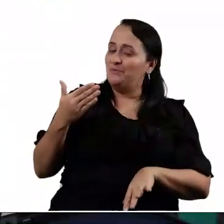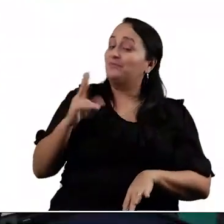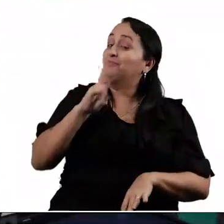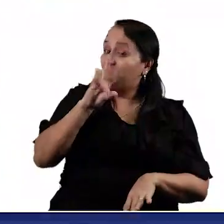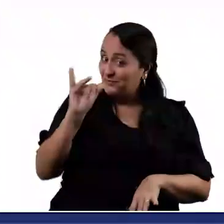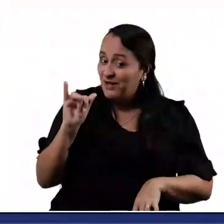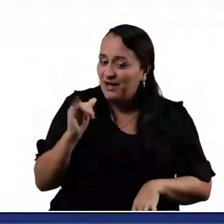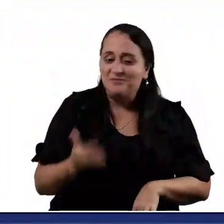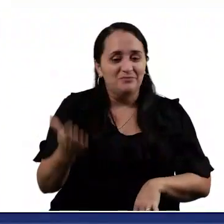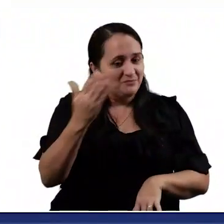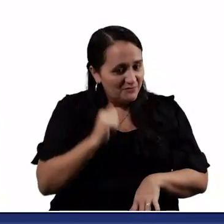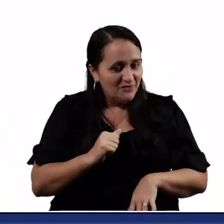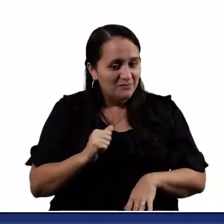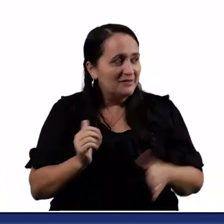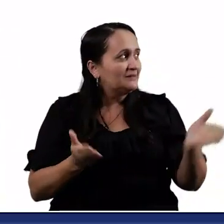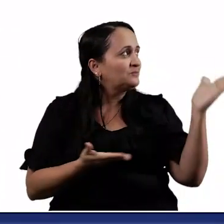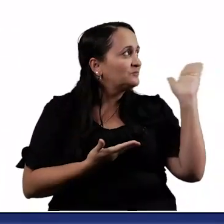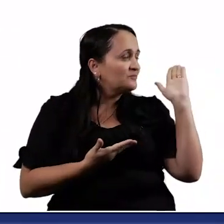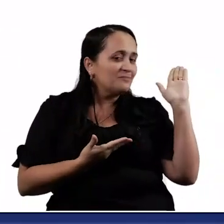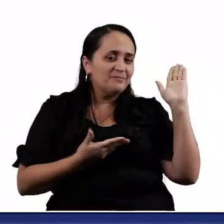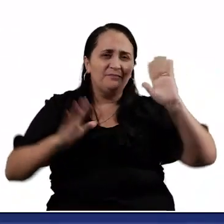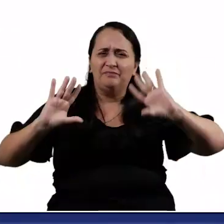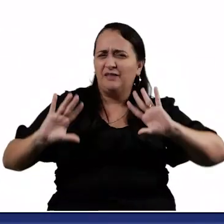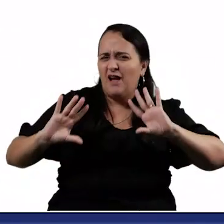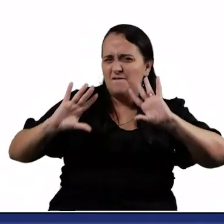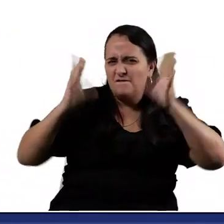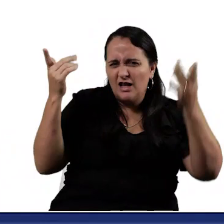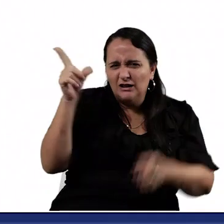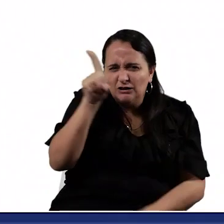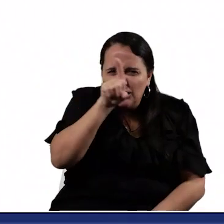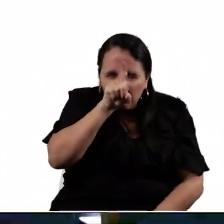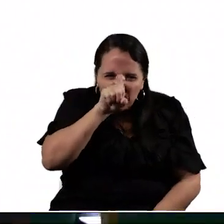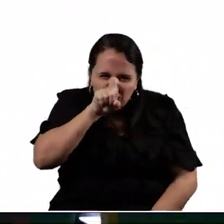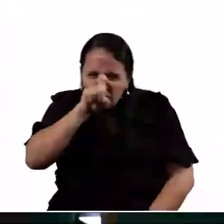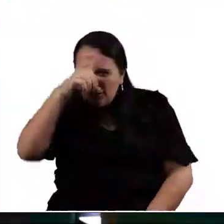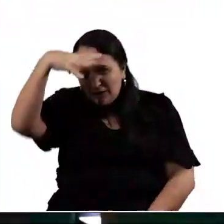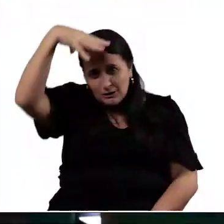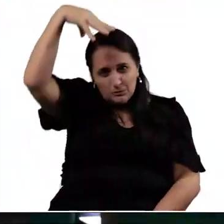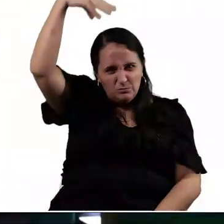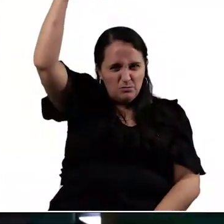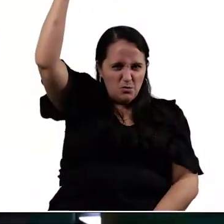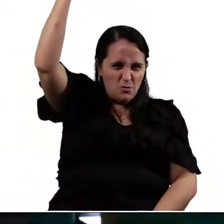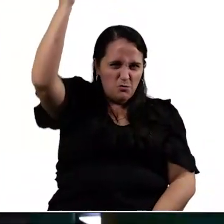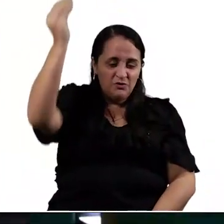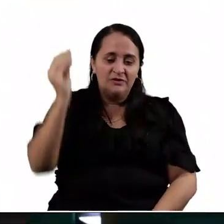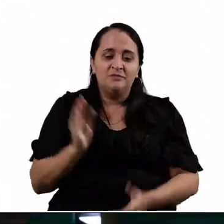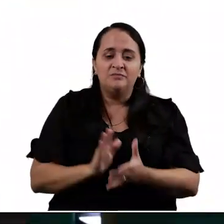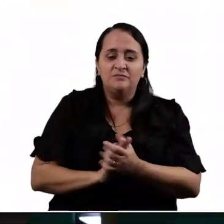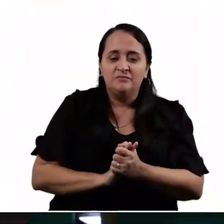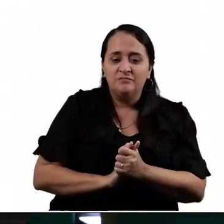para nossa história vai ser a festa das bruxas era uma vez